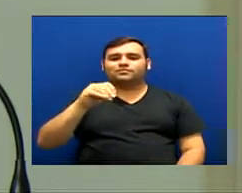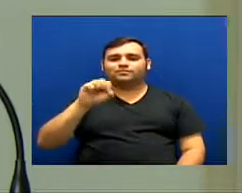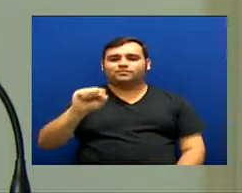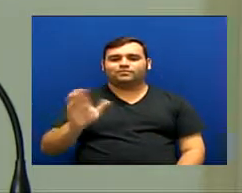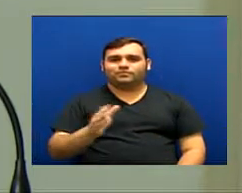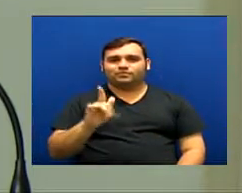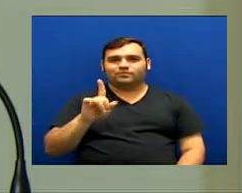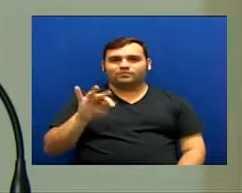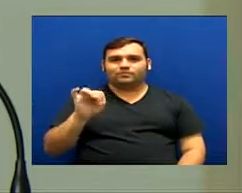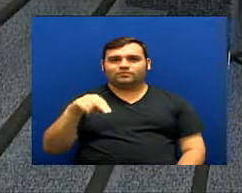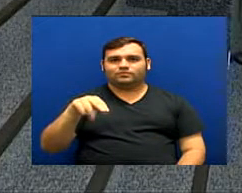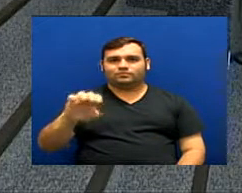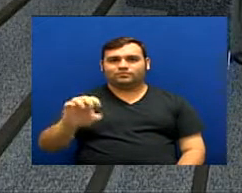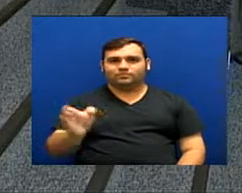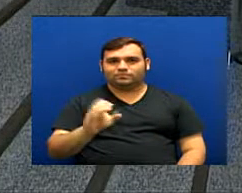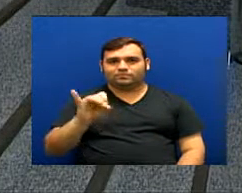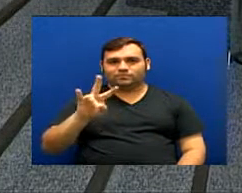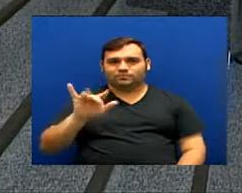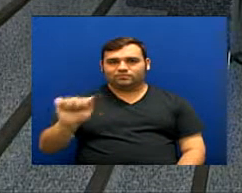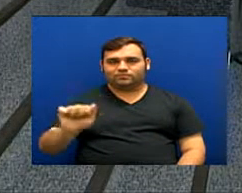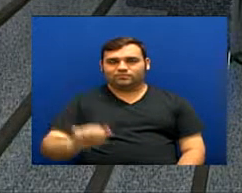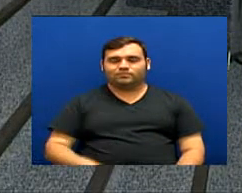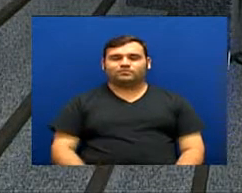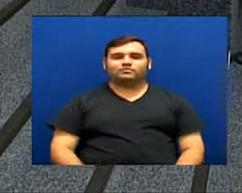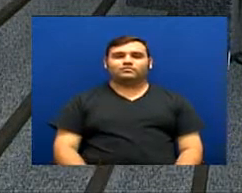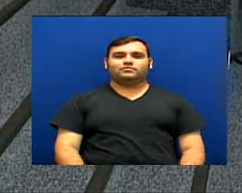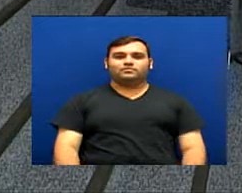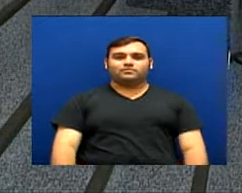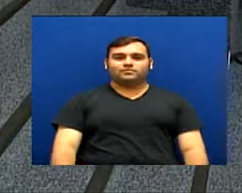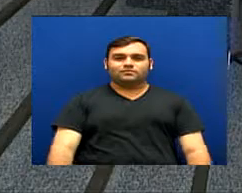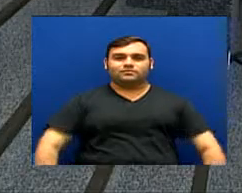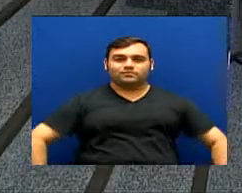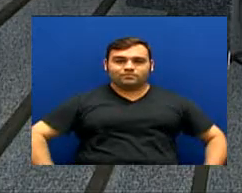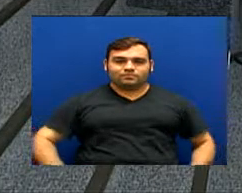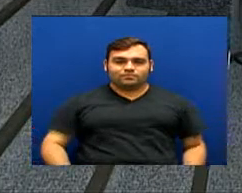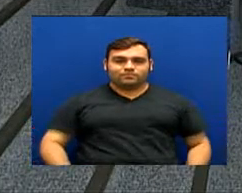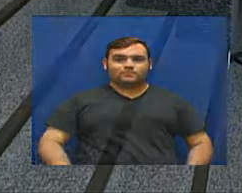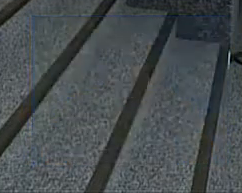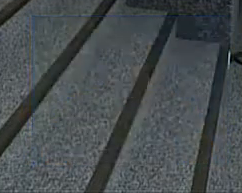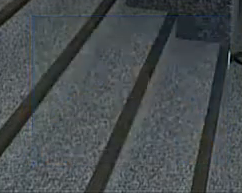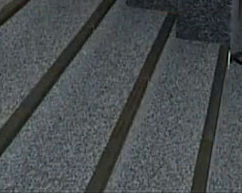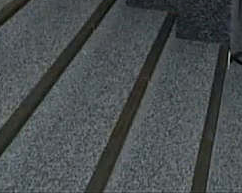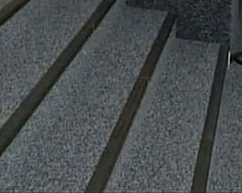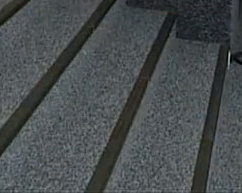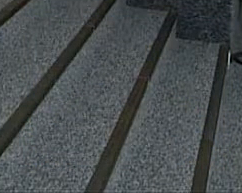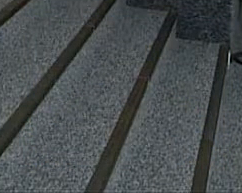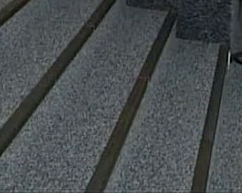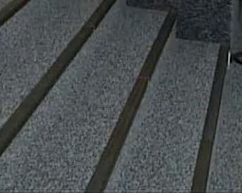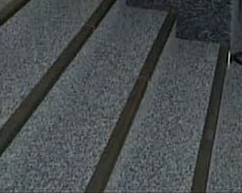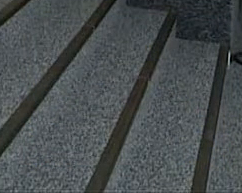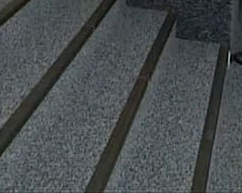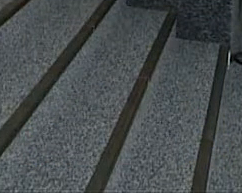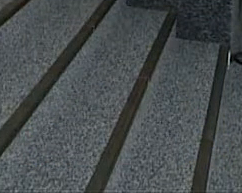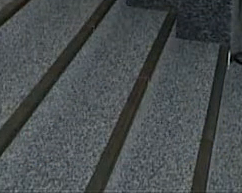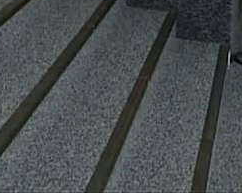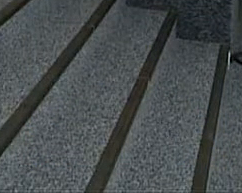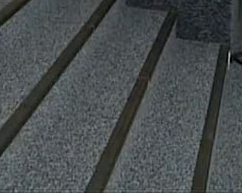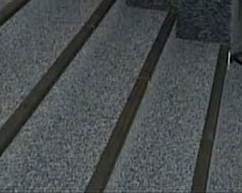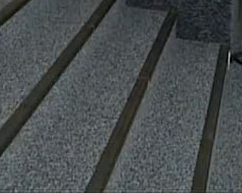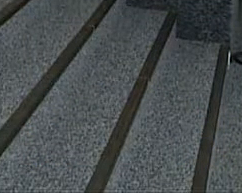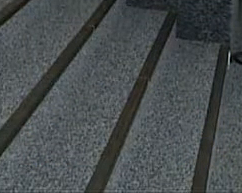meu amor por esta palavra, que tem ao longo da minha vida norteado cada um dos meus